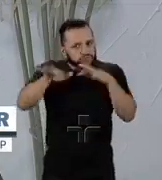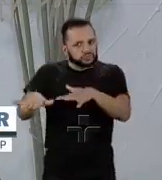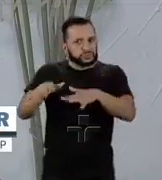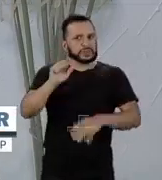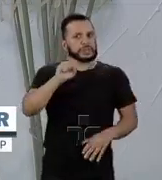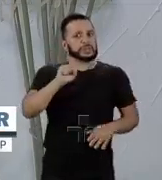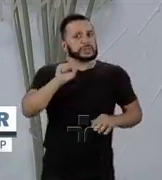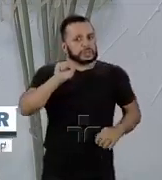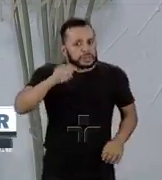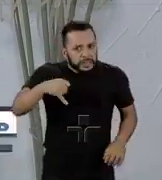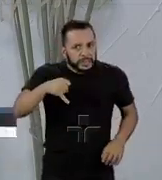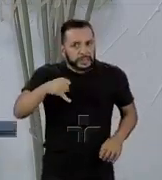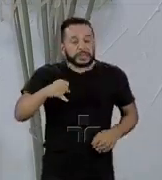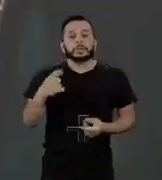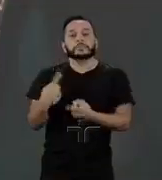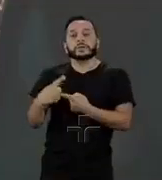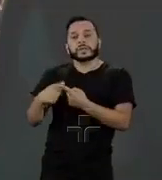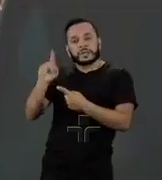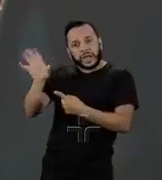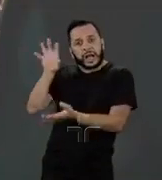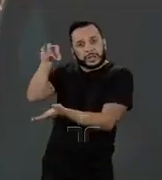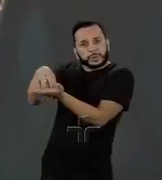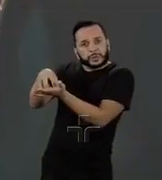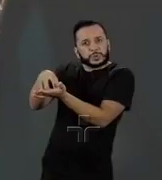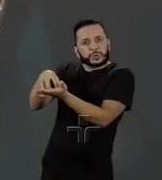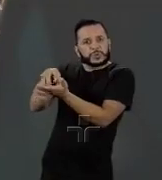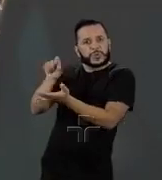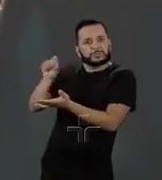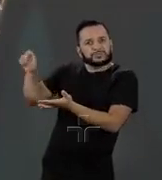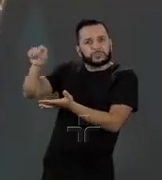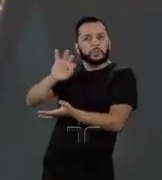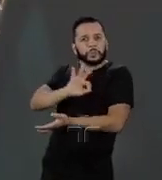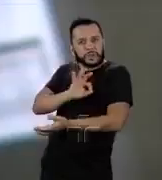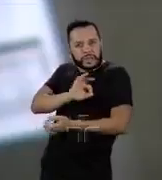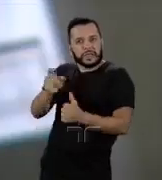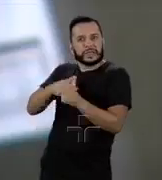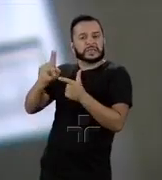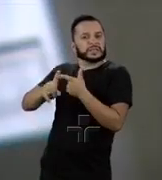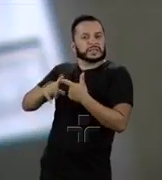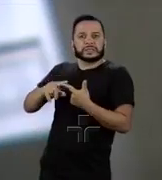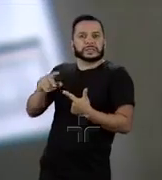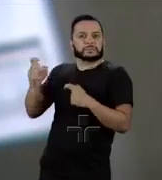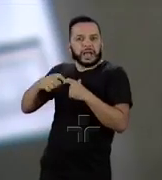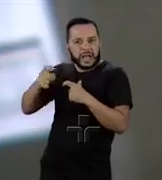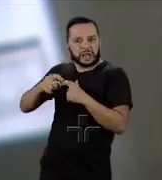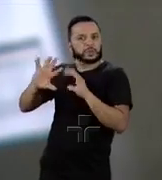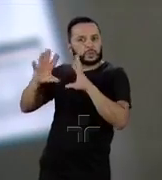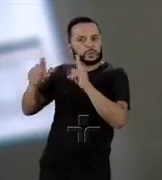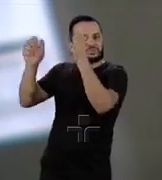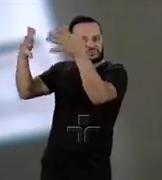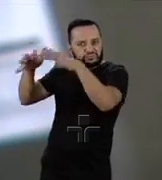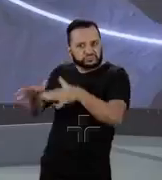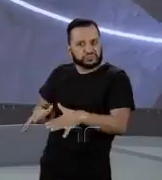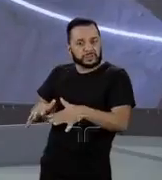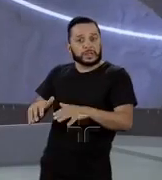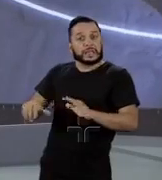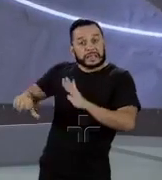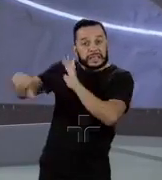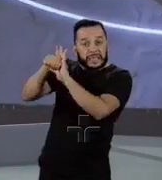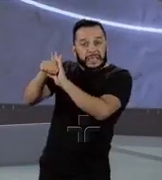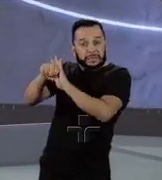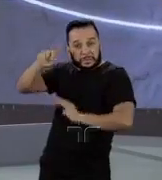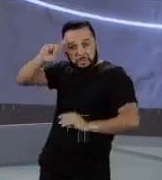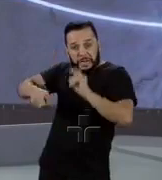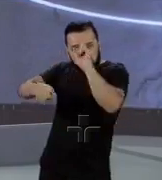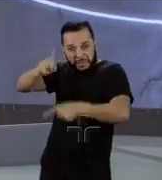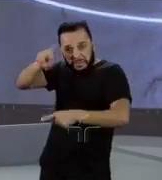instituições todas falidas, não conseguindo combater o crime a cada dia mais tomando conta do Estado.